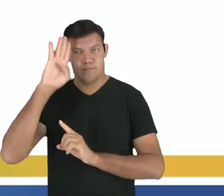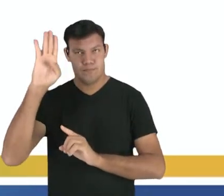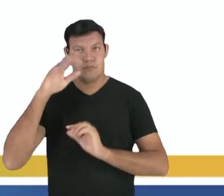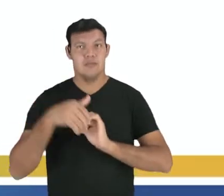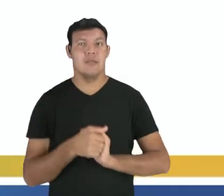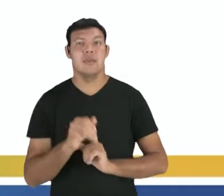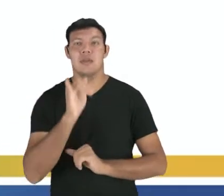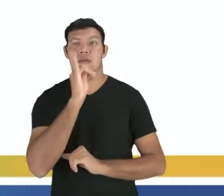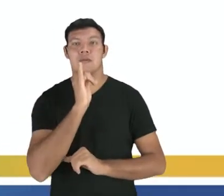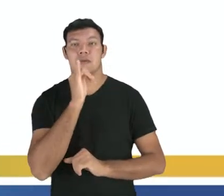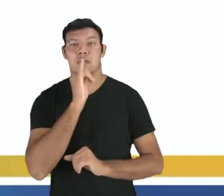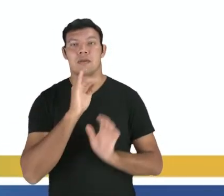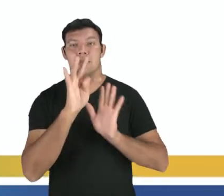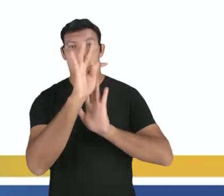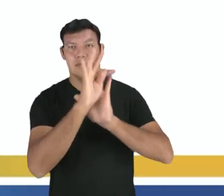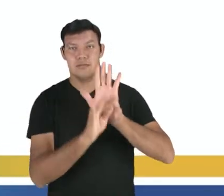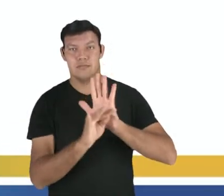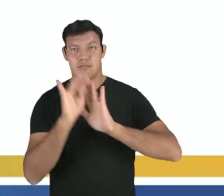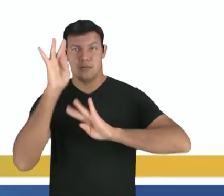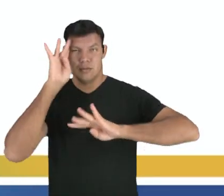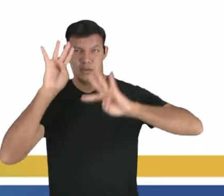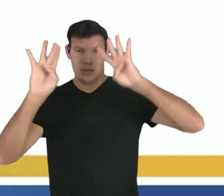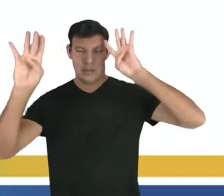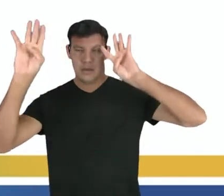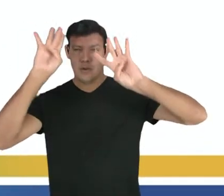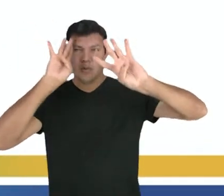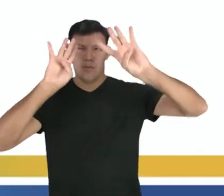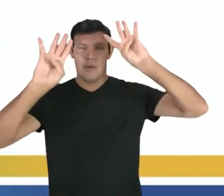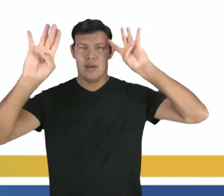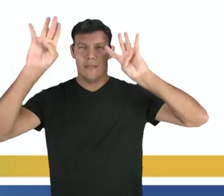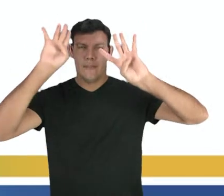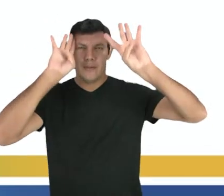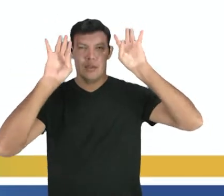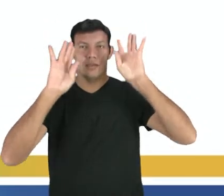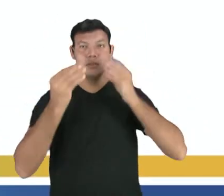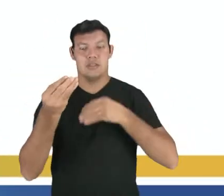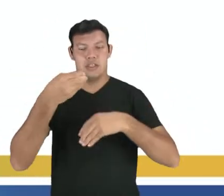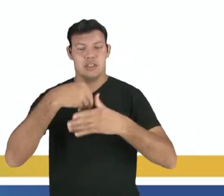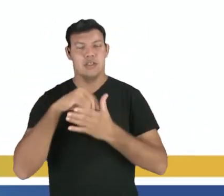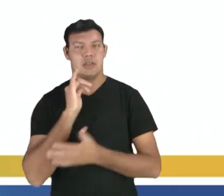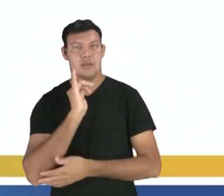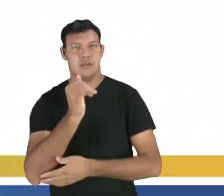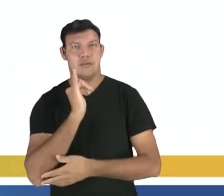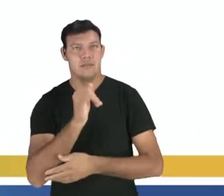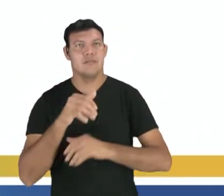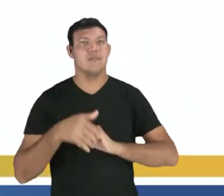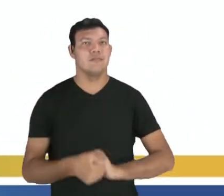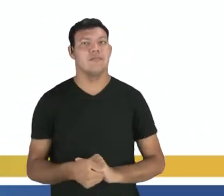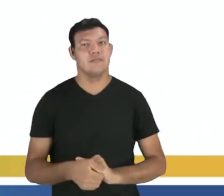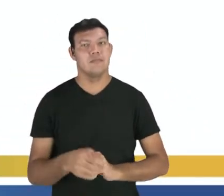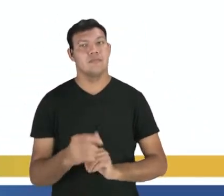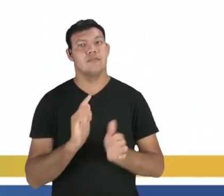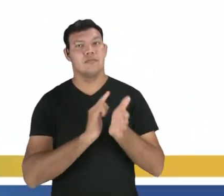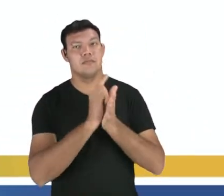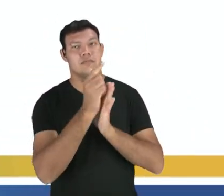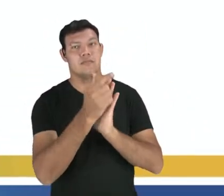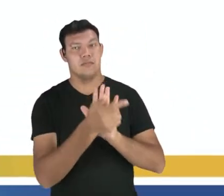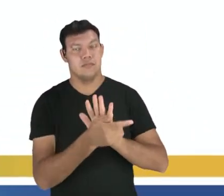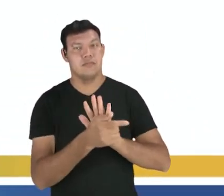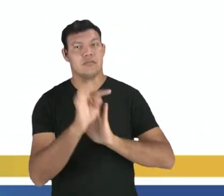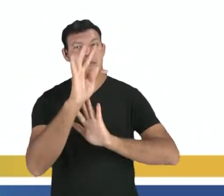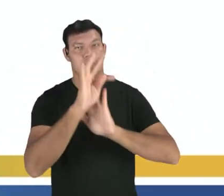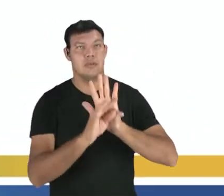exemplo de textos ficcionais dentro da narrativa gêneros textuais o